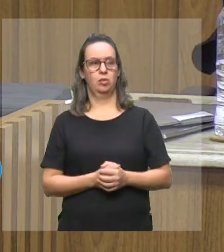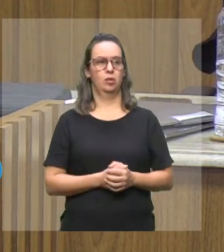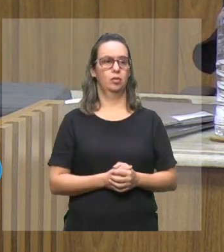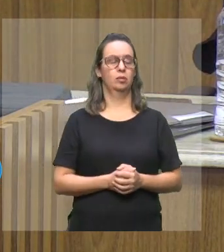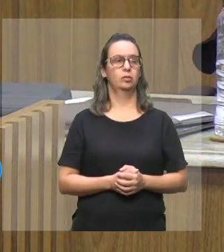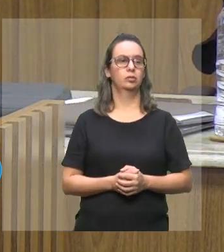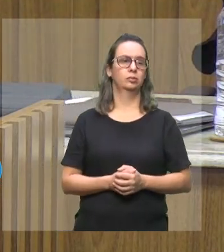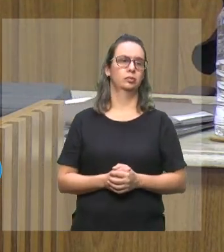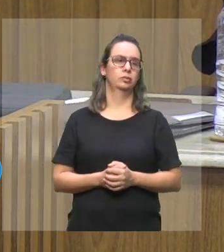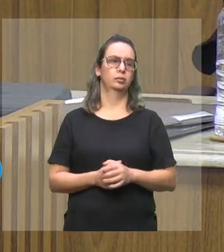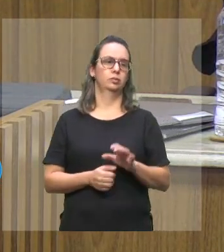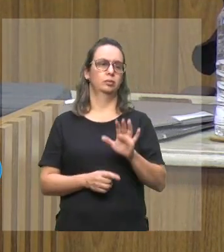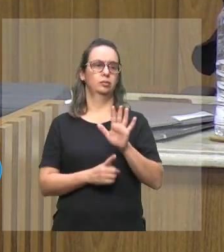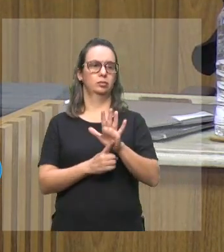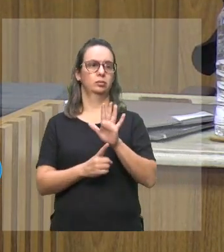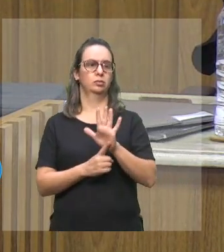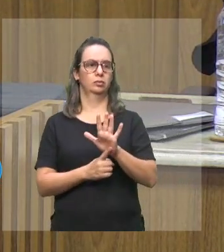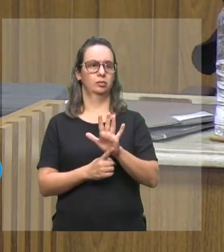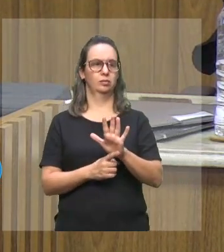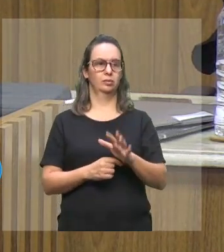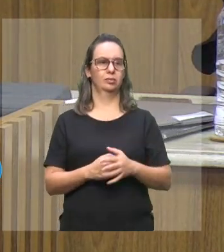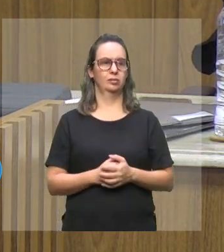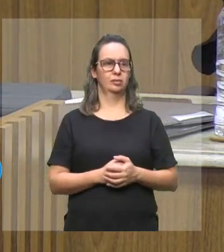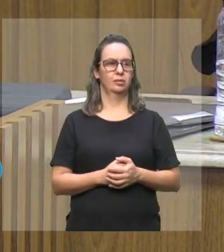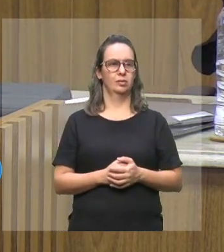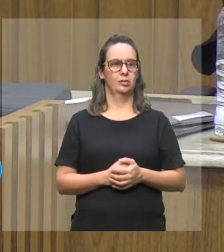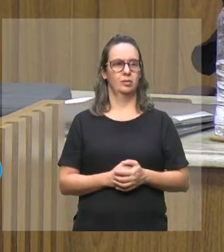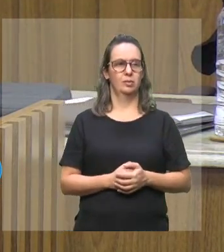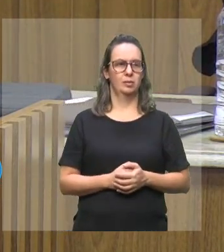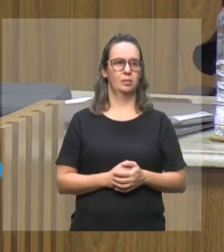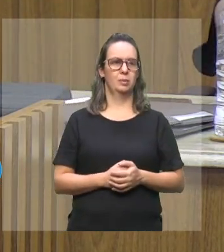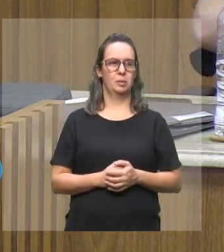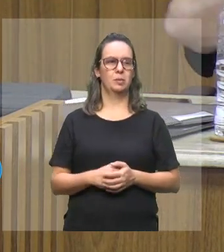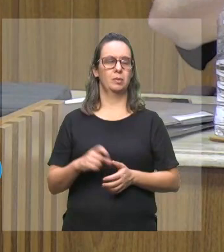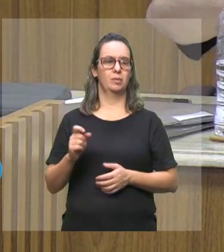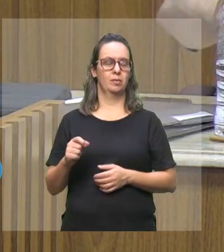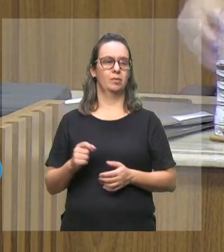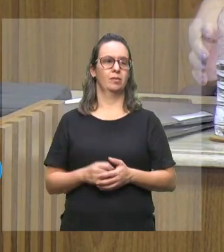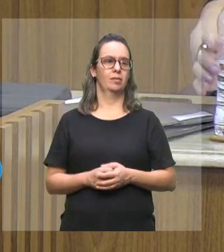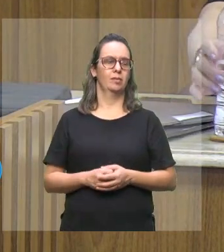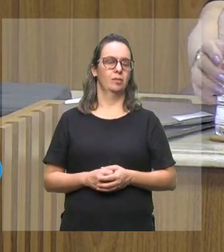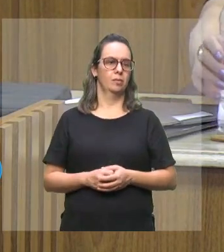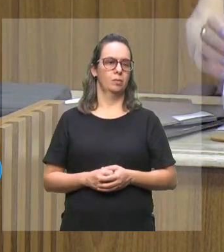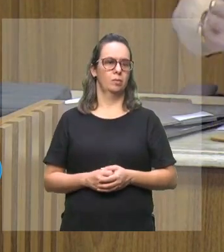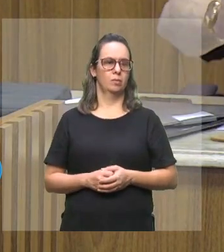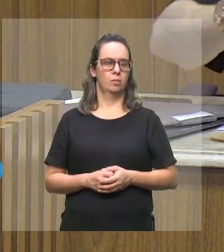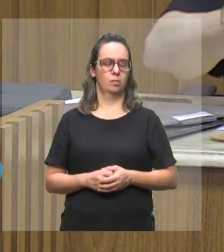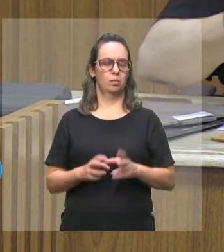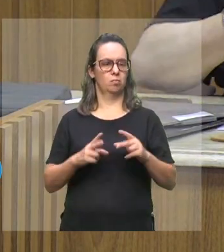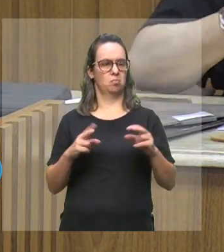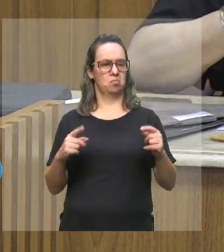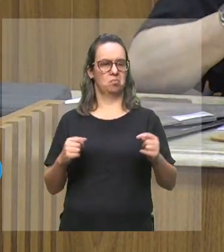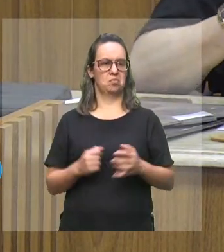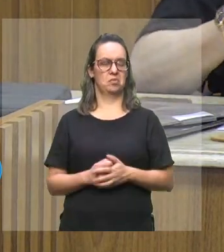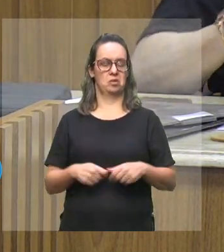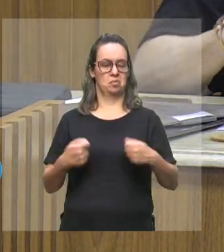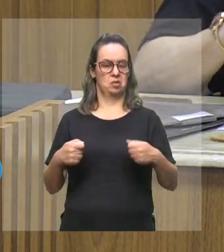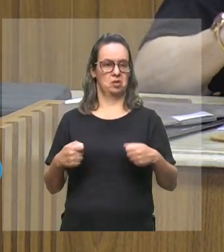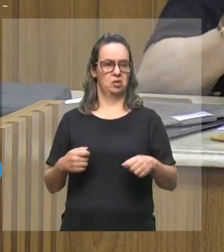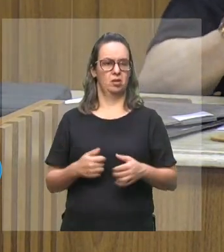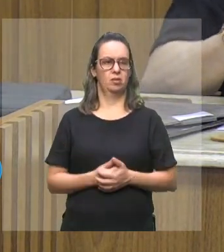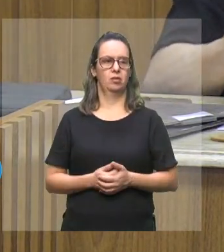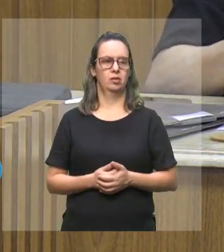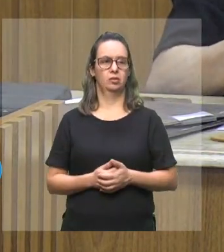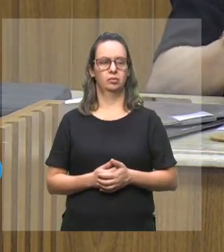apresentamos aqui algumas modificações de alguns termos técnicos. Também